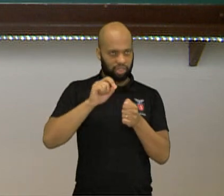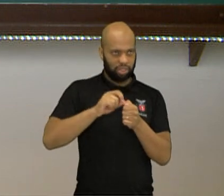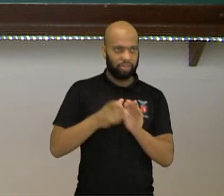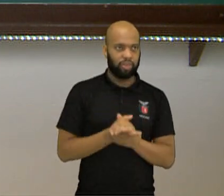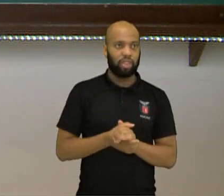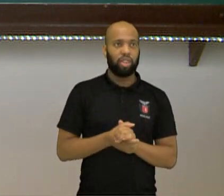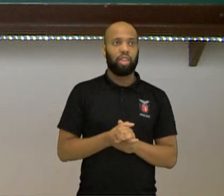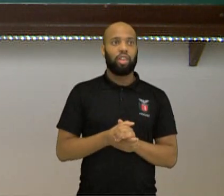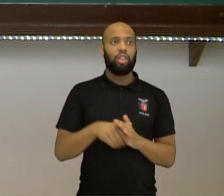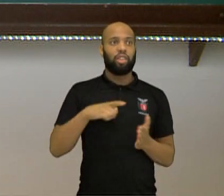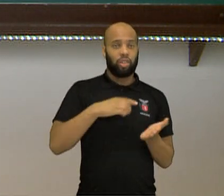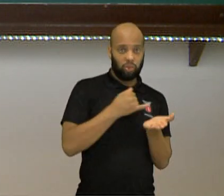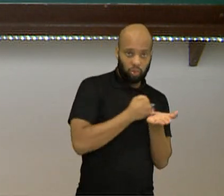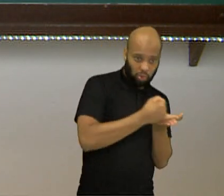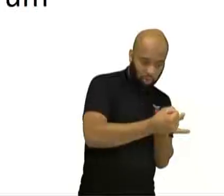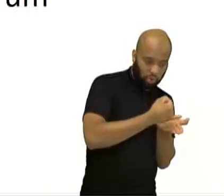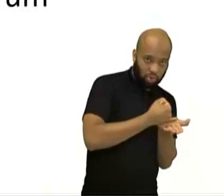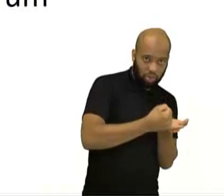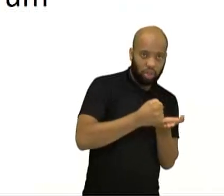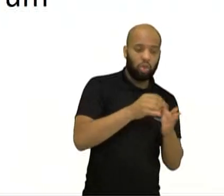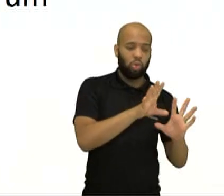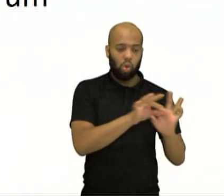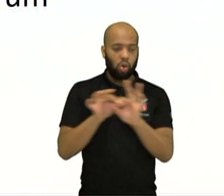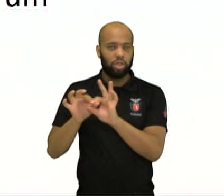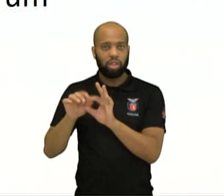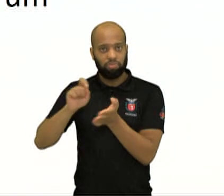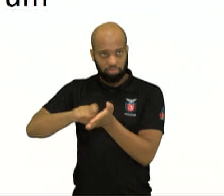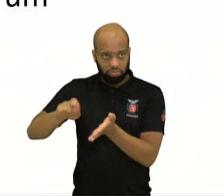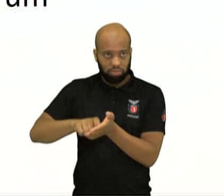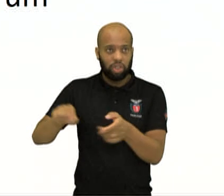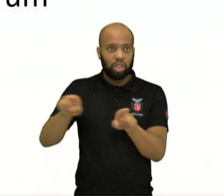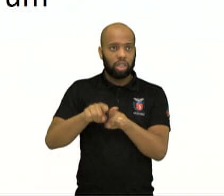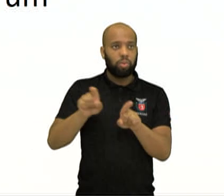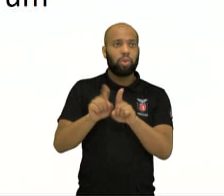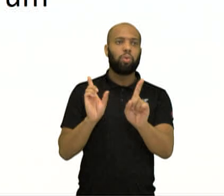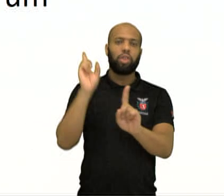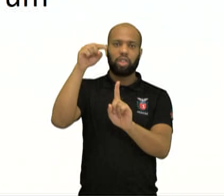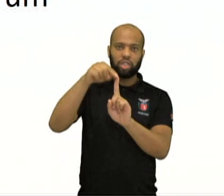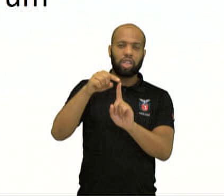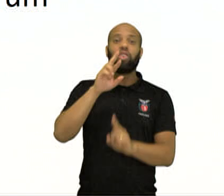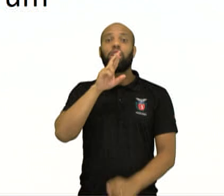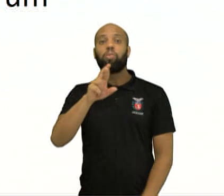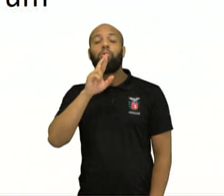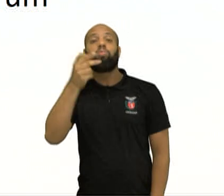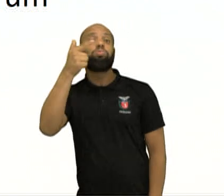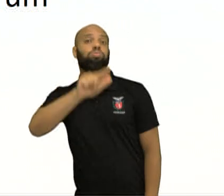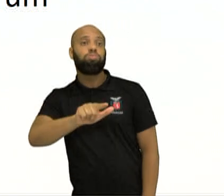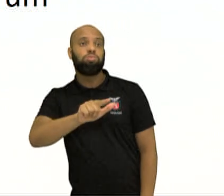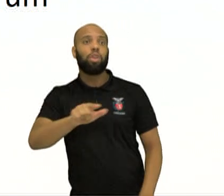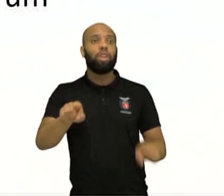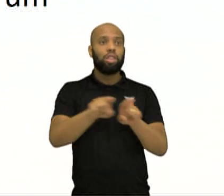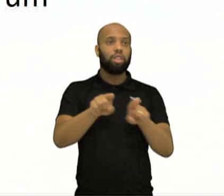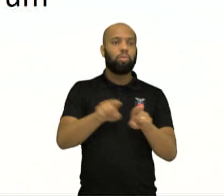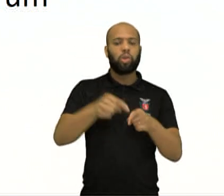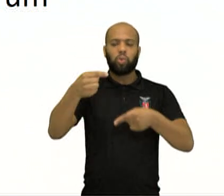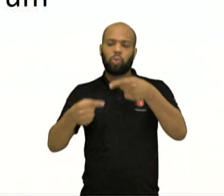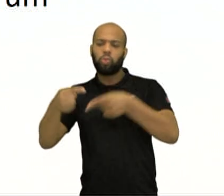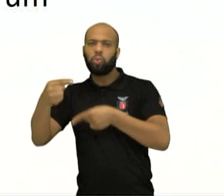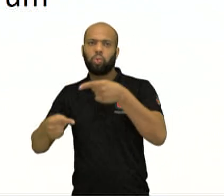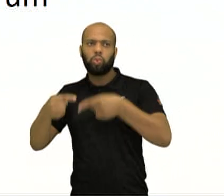Então, introdução, contextualização, objetivos, resultados,